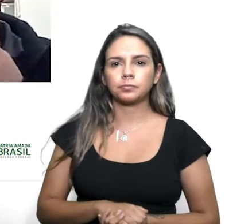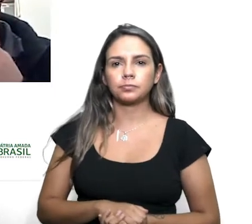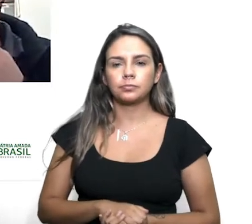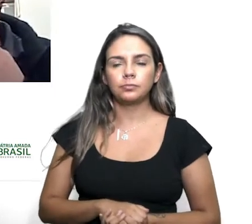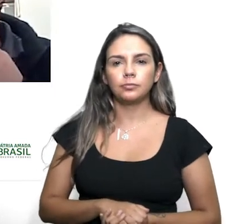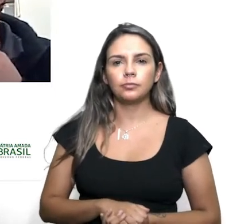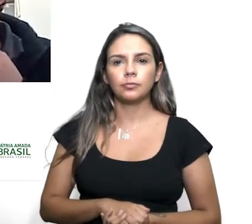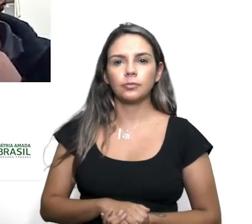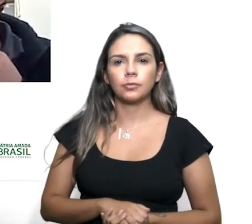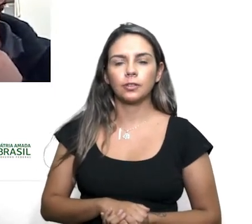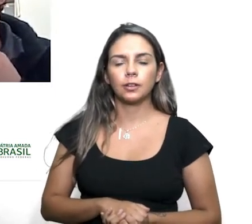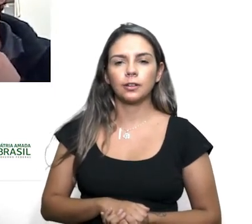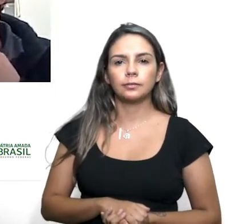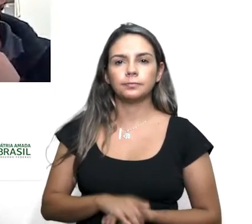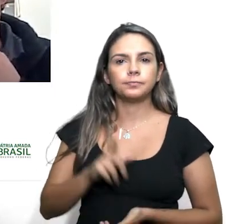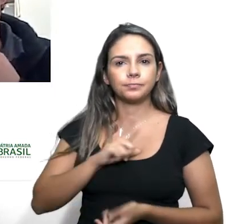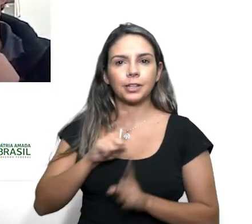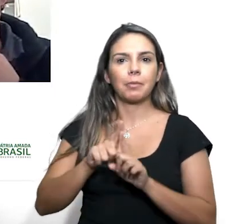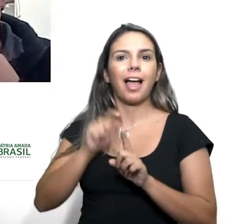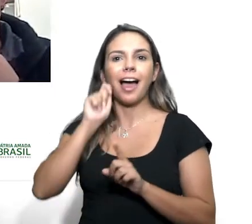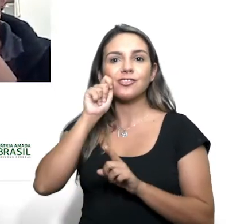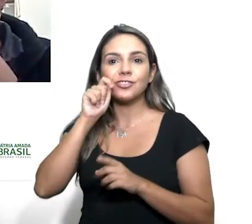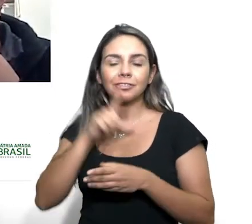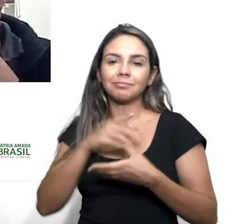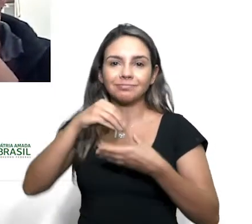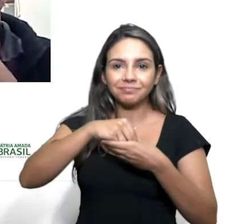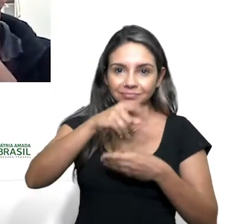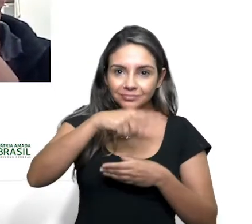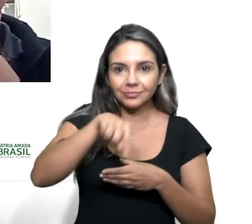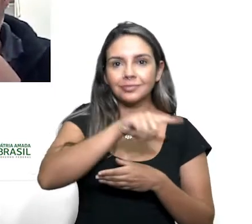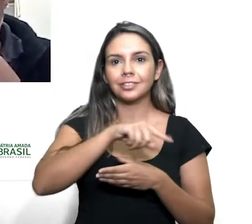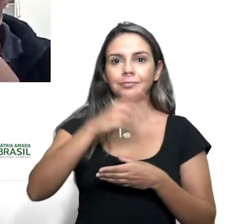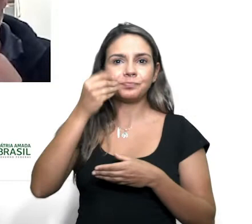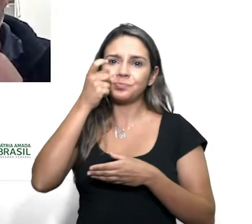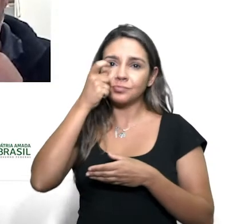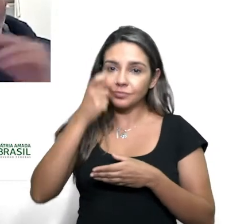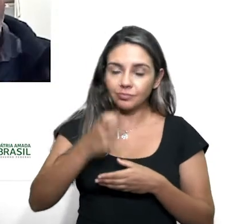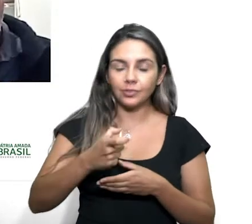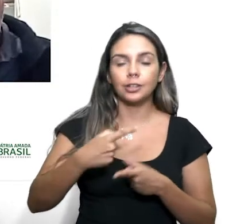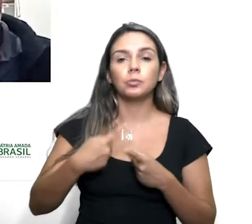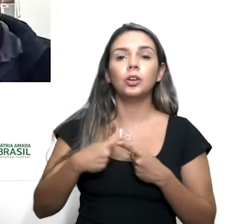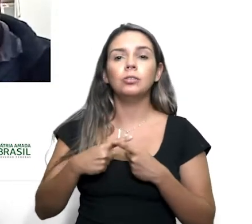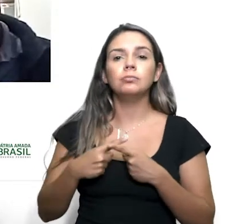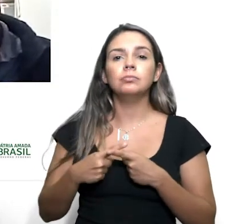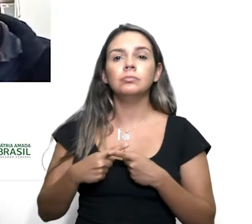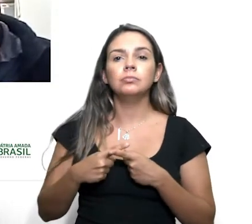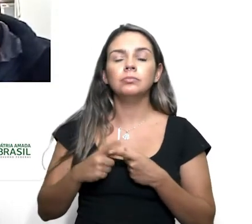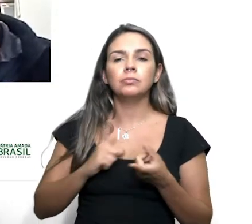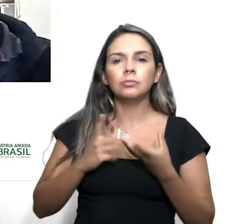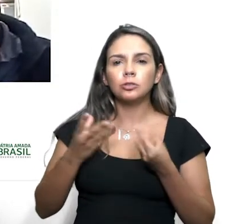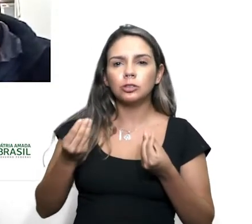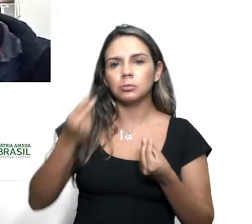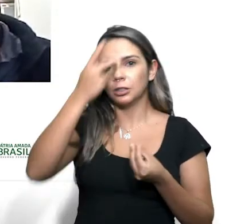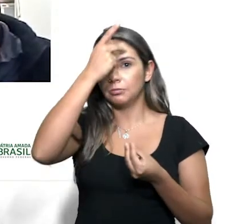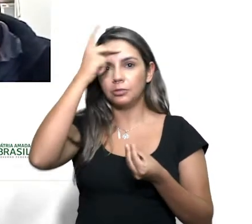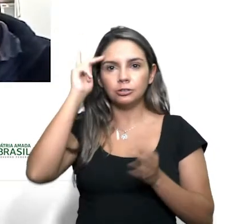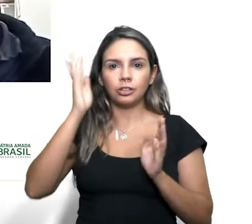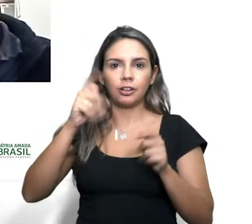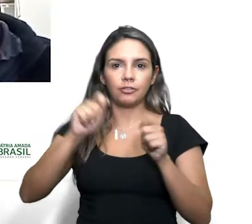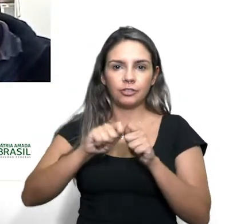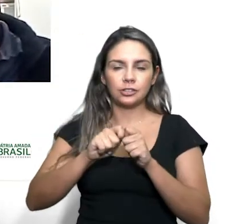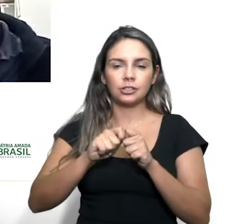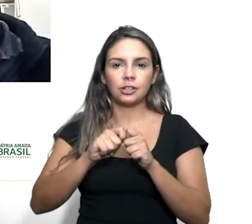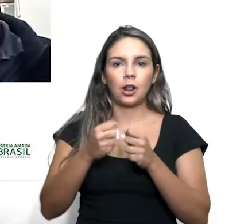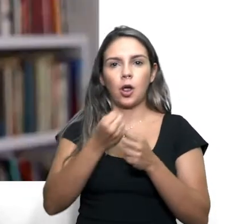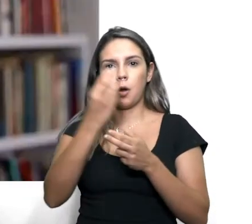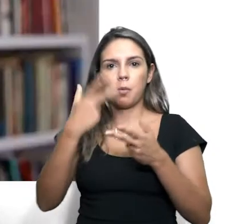artistas, e isso é muito interessante, porque há muitas pessoas já que fizeram algumas coisas a partir do Atlas.